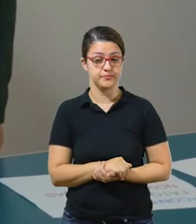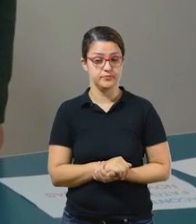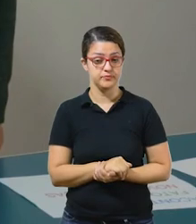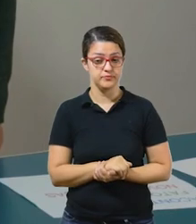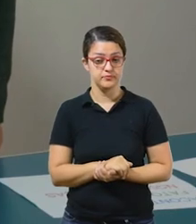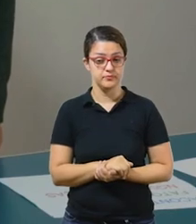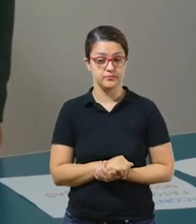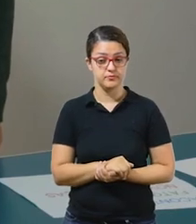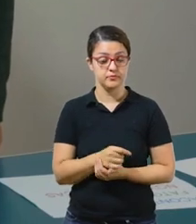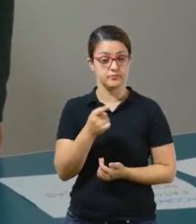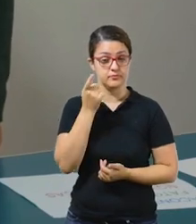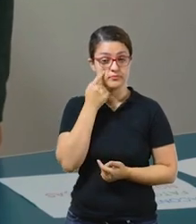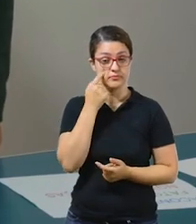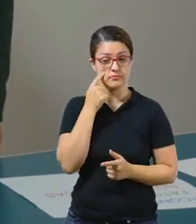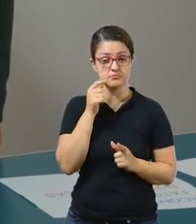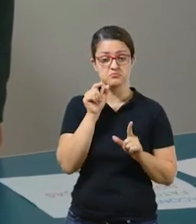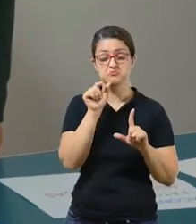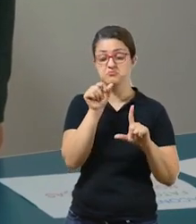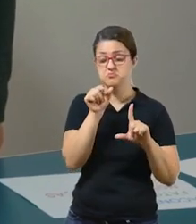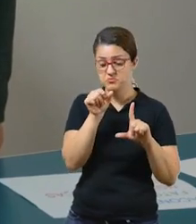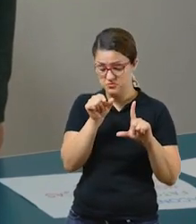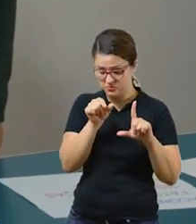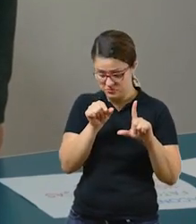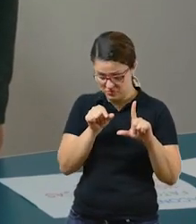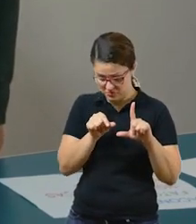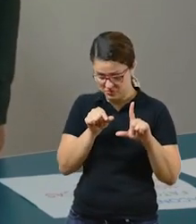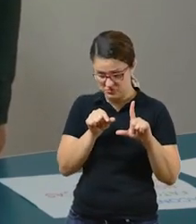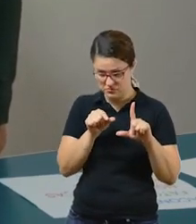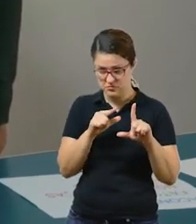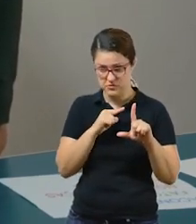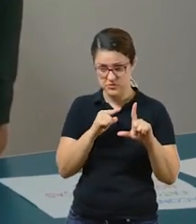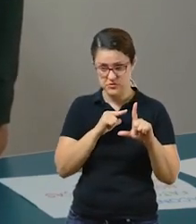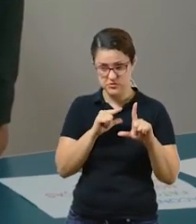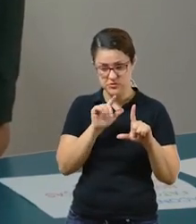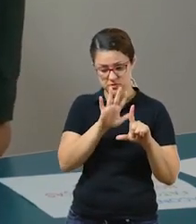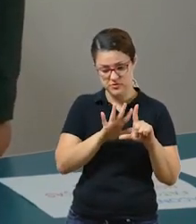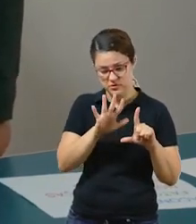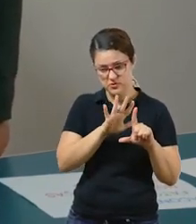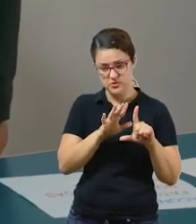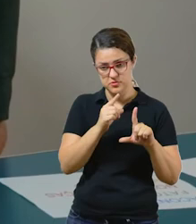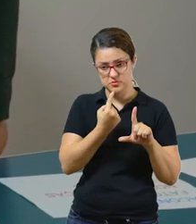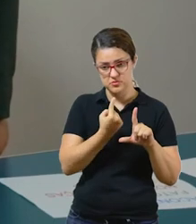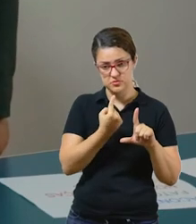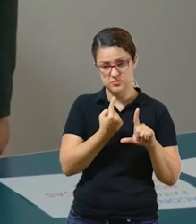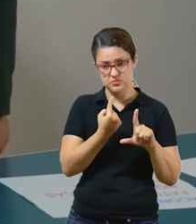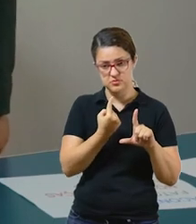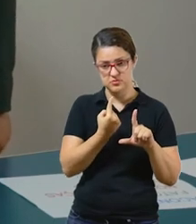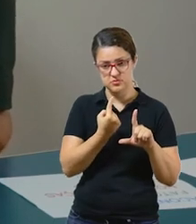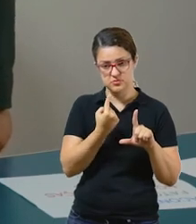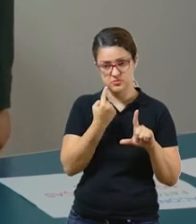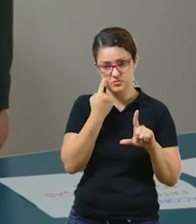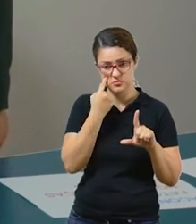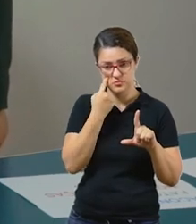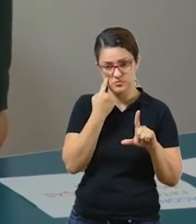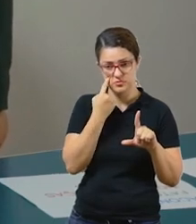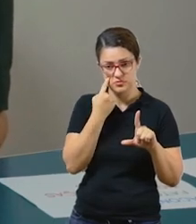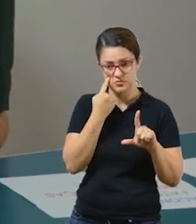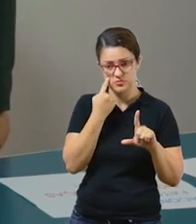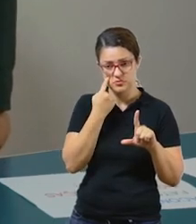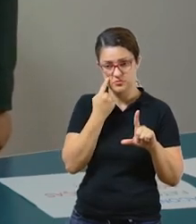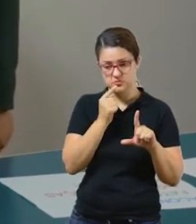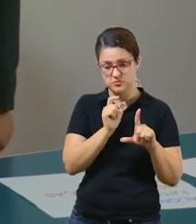vai observar o que acontece aqui na imagem número 1 e você vai preenchendo aqui